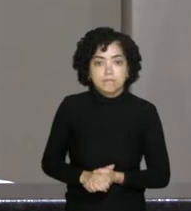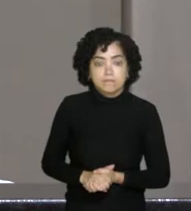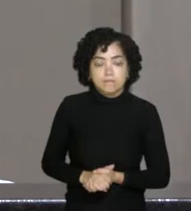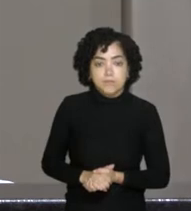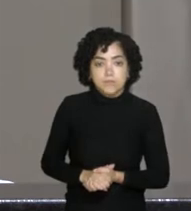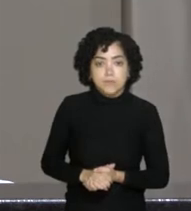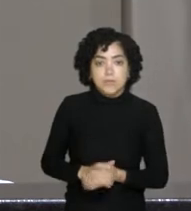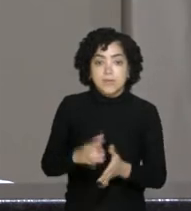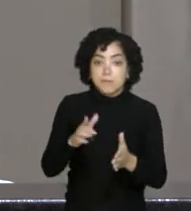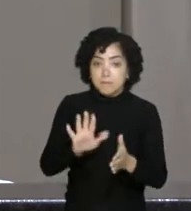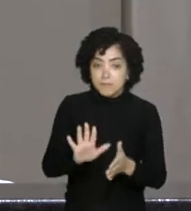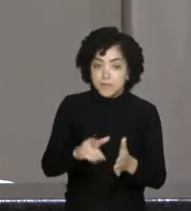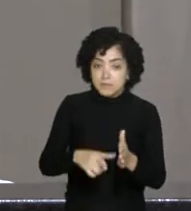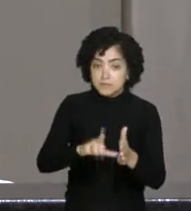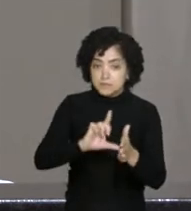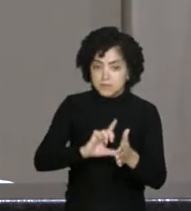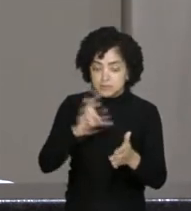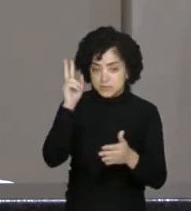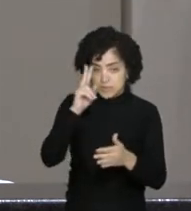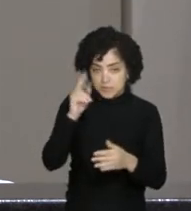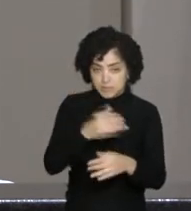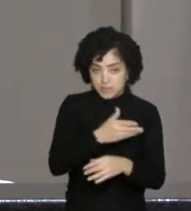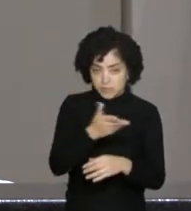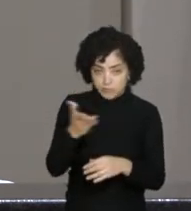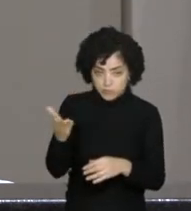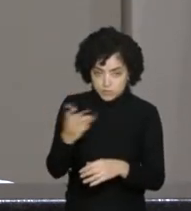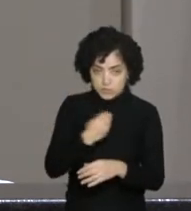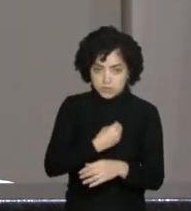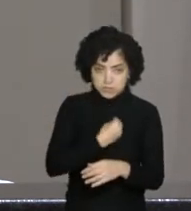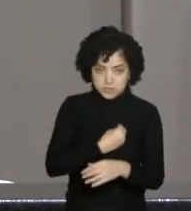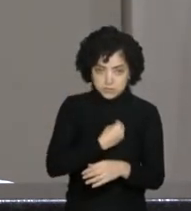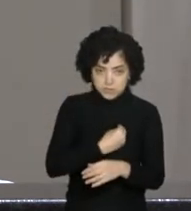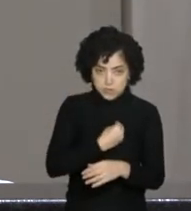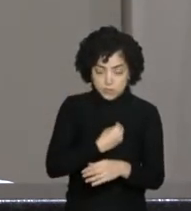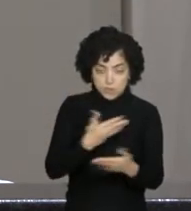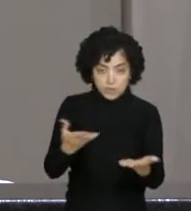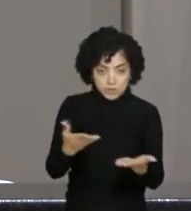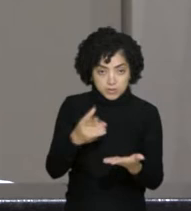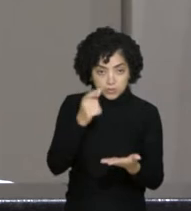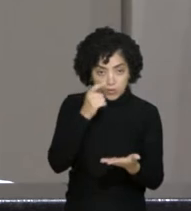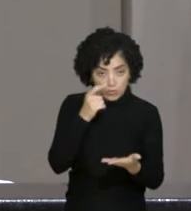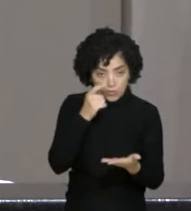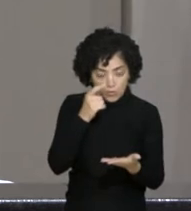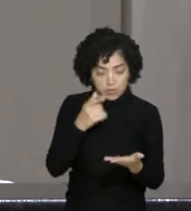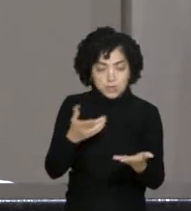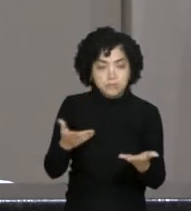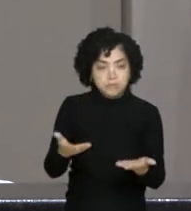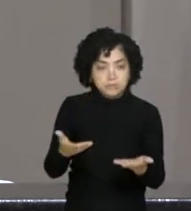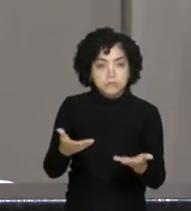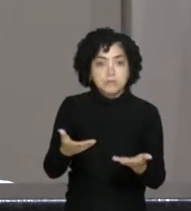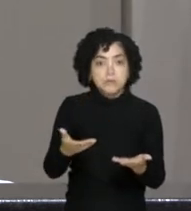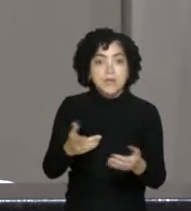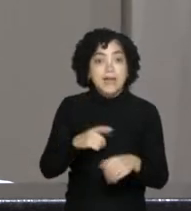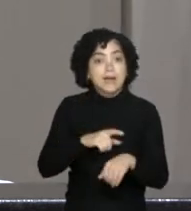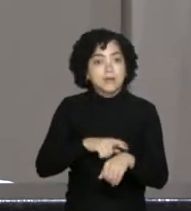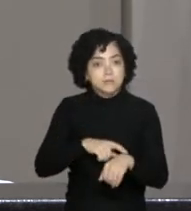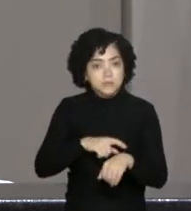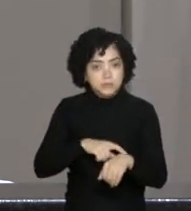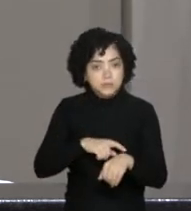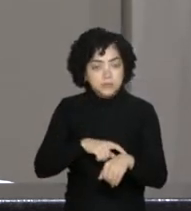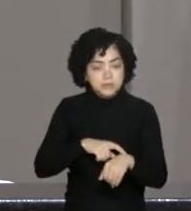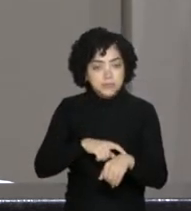Antes, porém, lembrar a todos e a todas que estão nos acompanhando que, neste momento, acontece